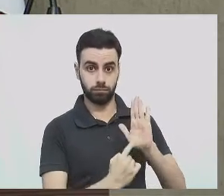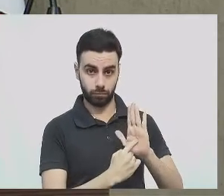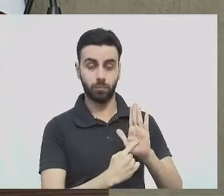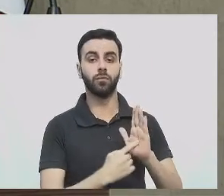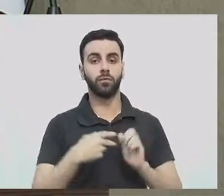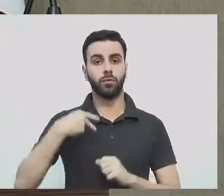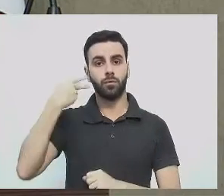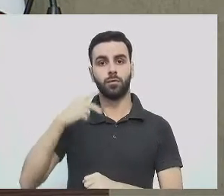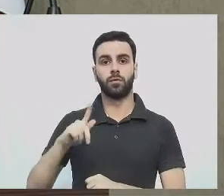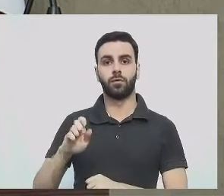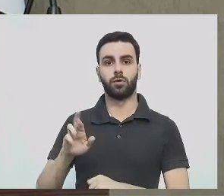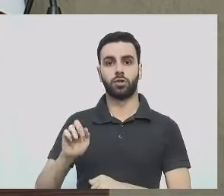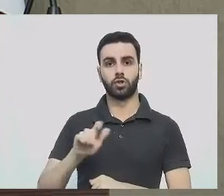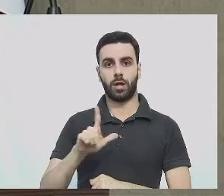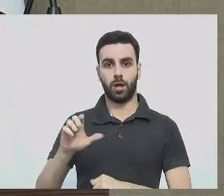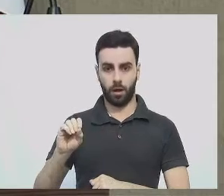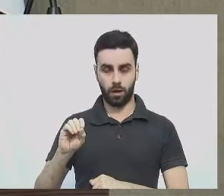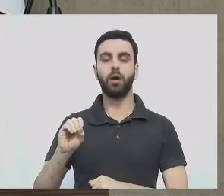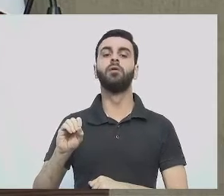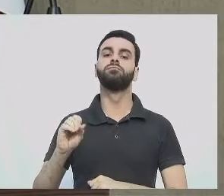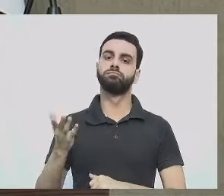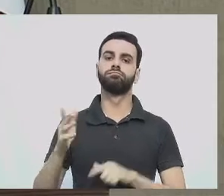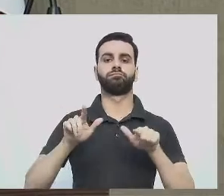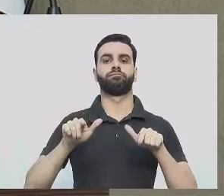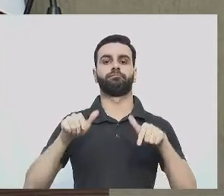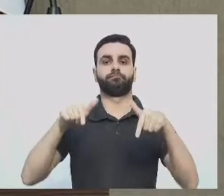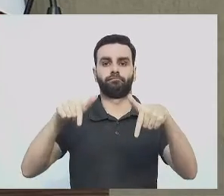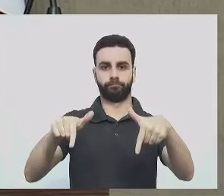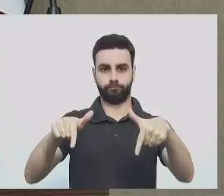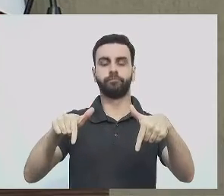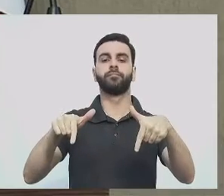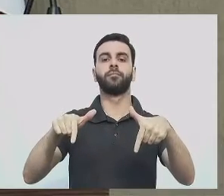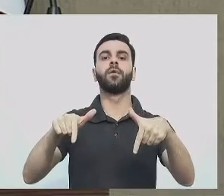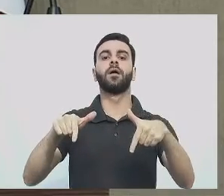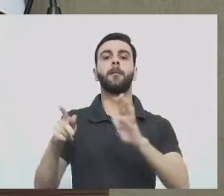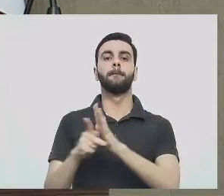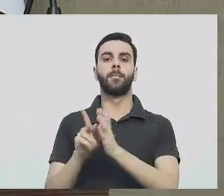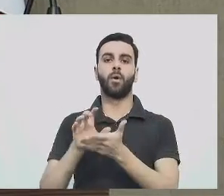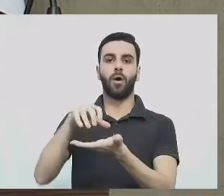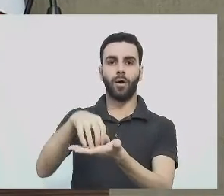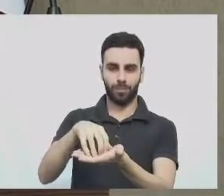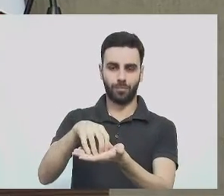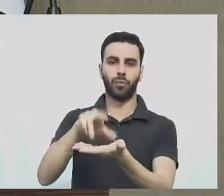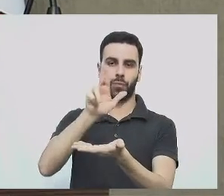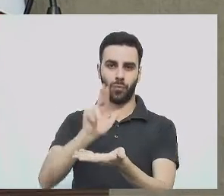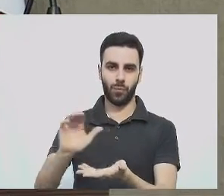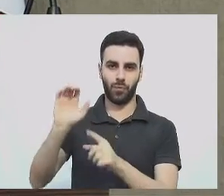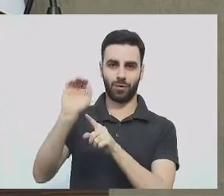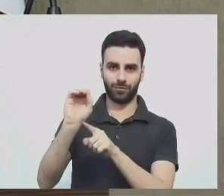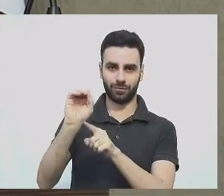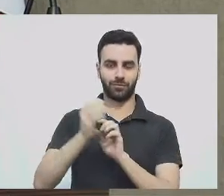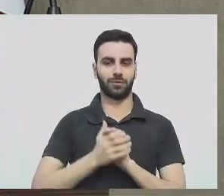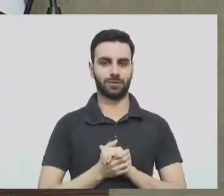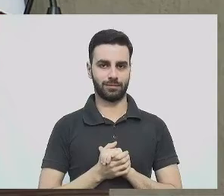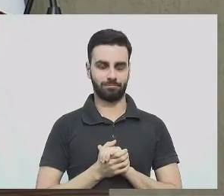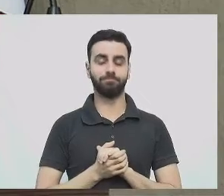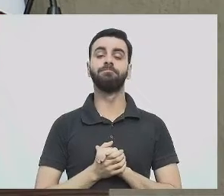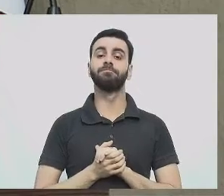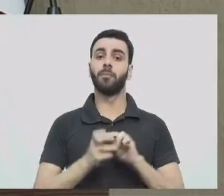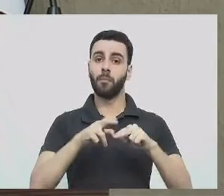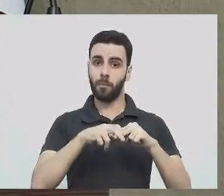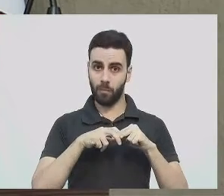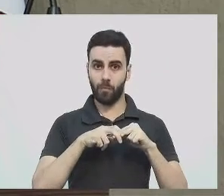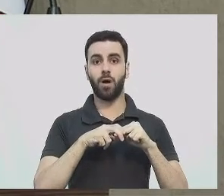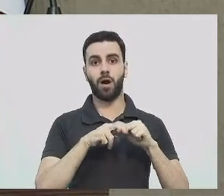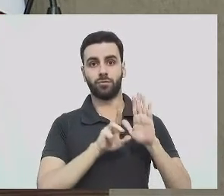vereador Geraldo Luiz Andrade, confere homenagem ao Centro Universitário de Viçosa, Univiçosa, de acordo